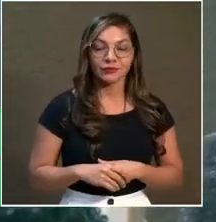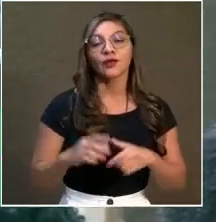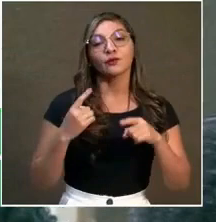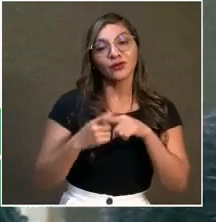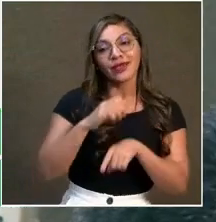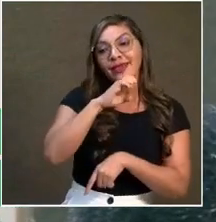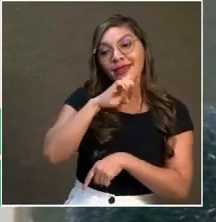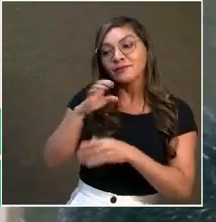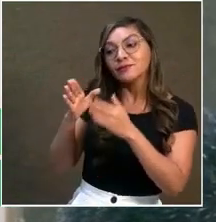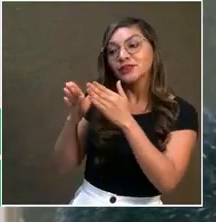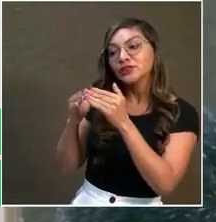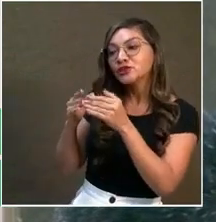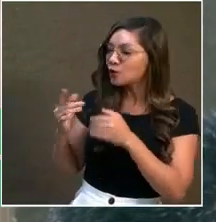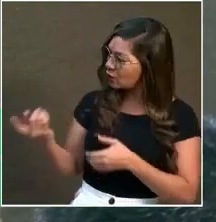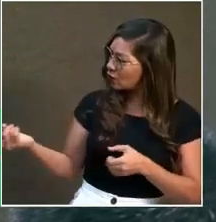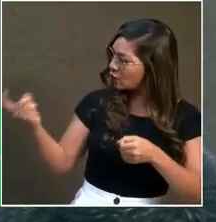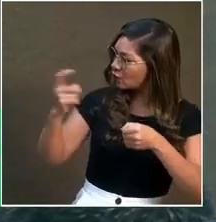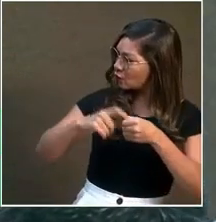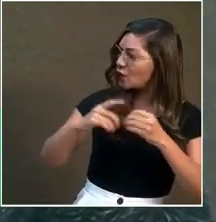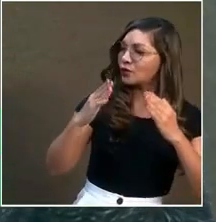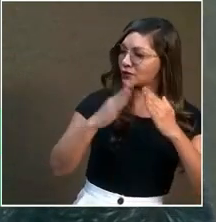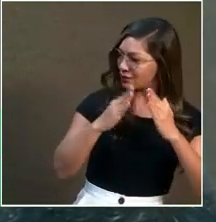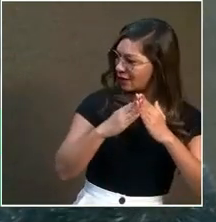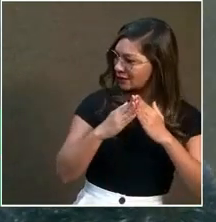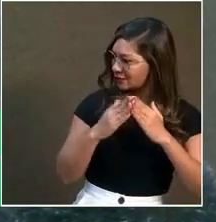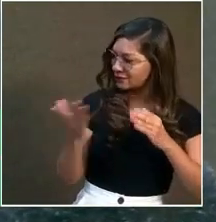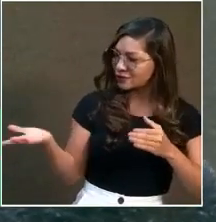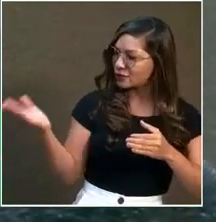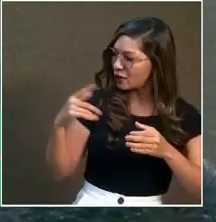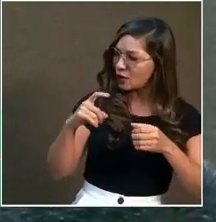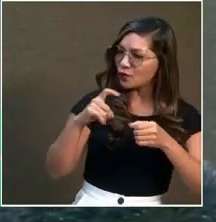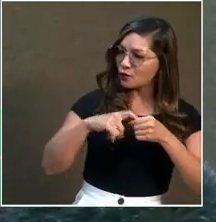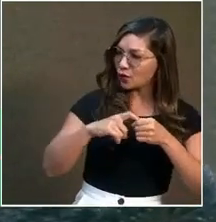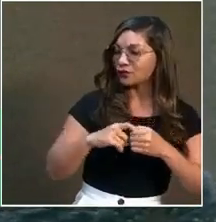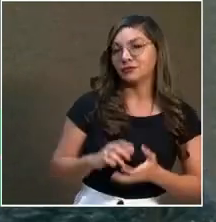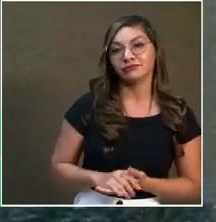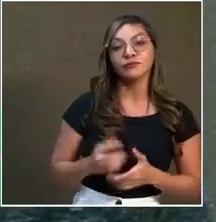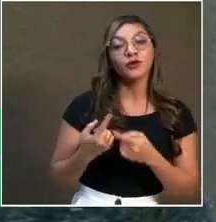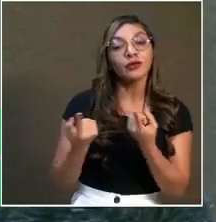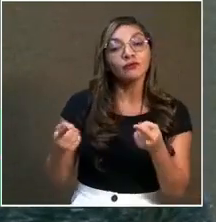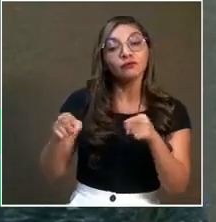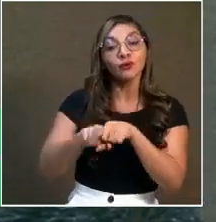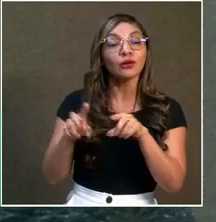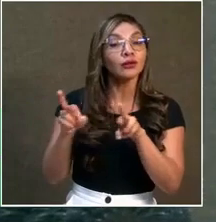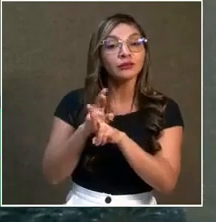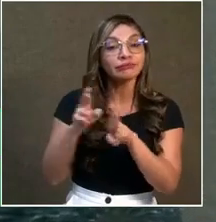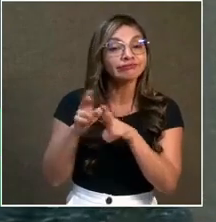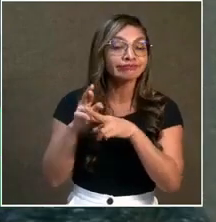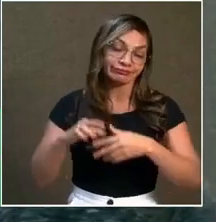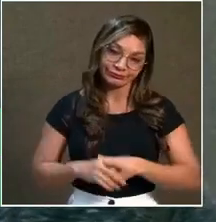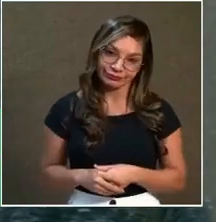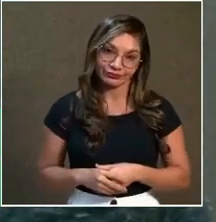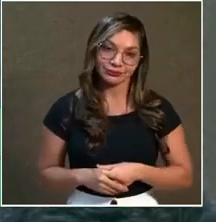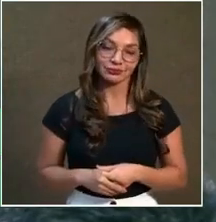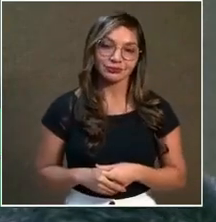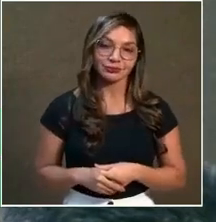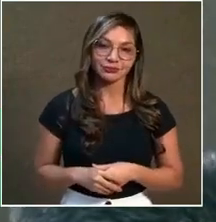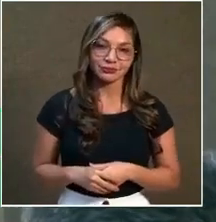ela pediu para que ele retornasse para a sua residência. Eles tinham reatado, excelências, o